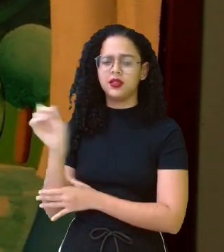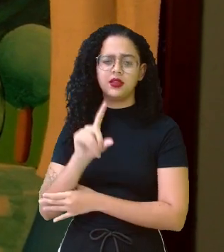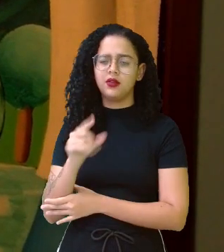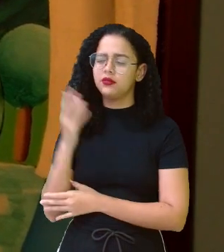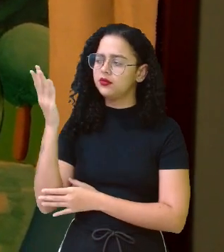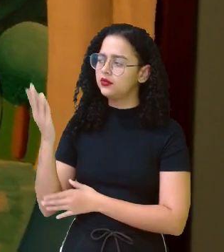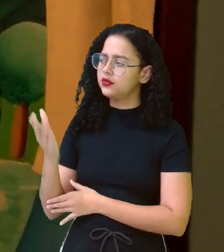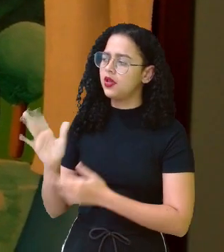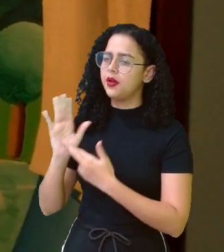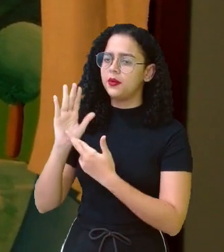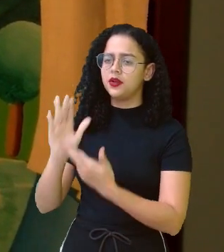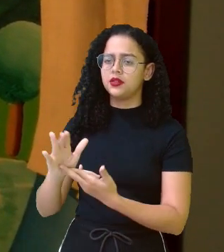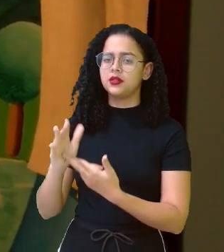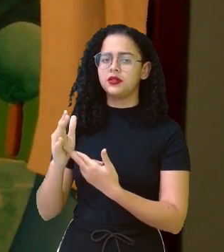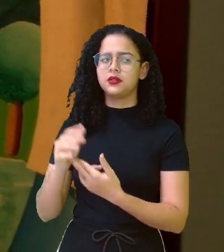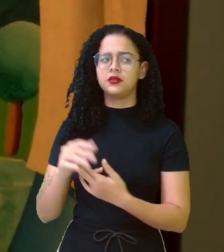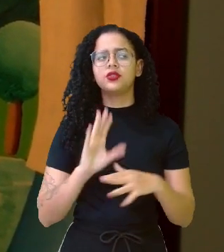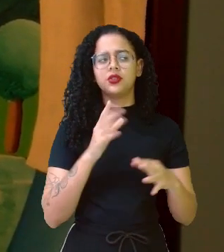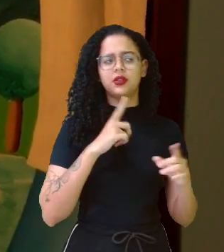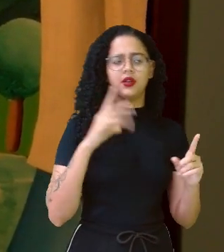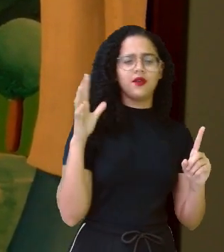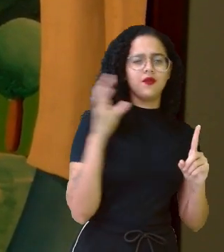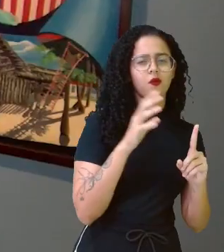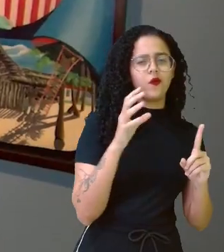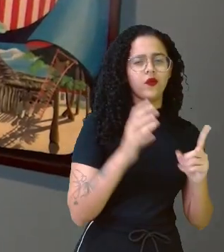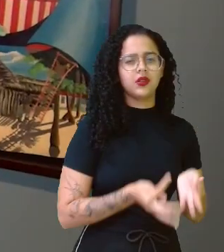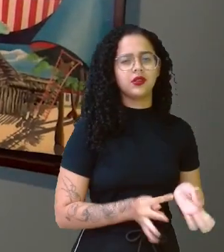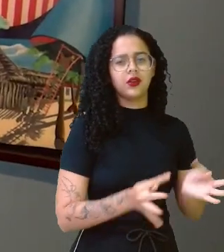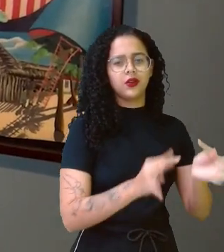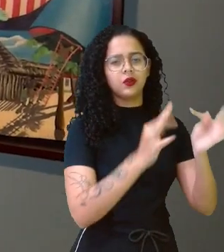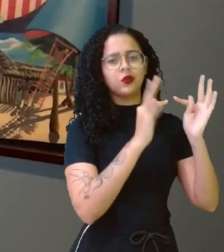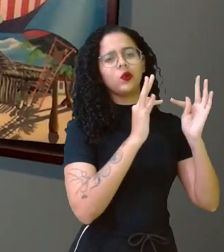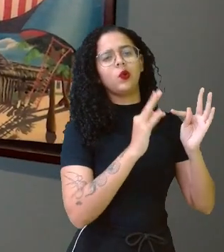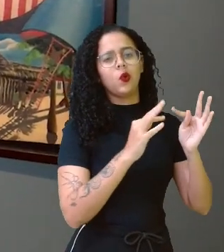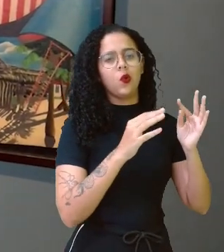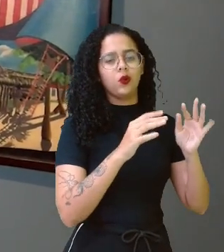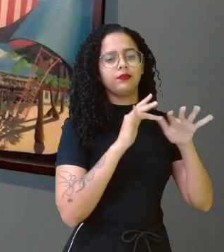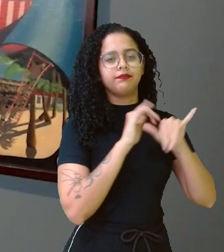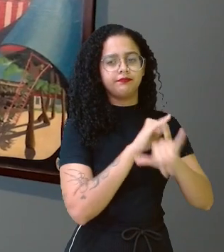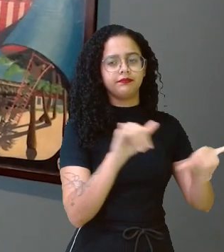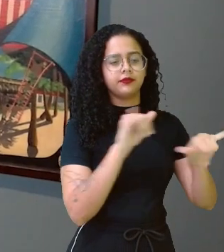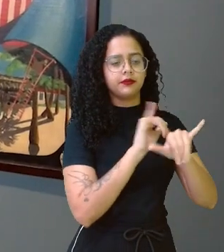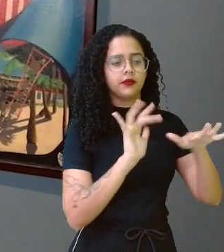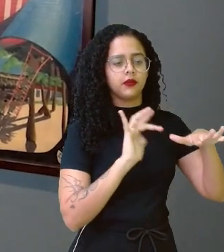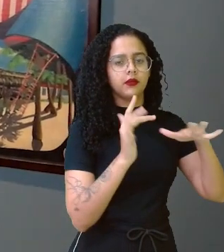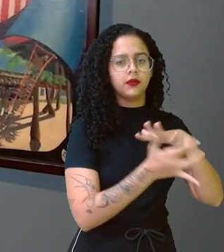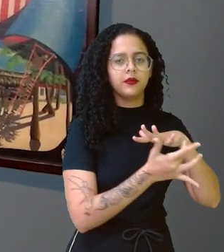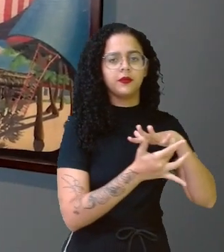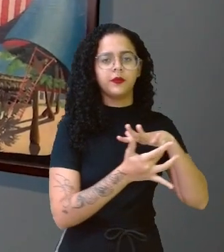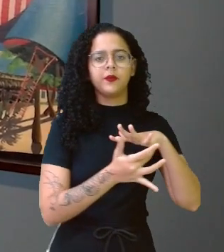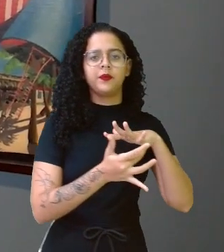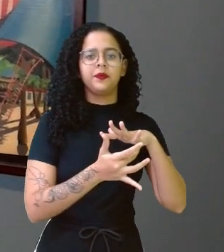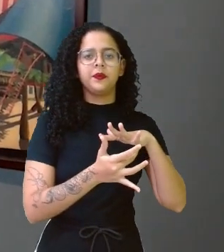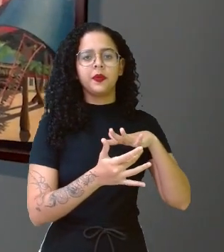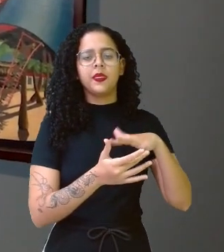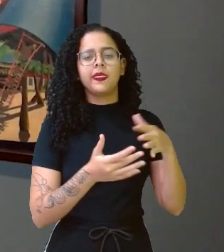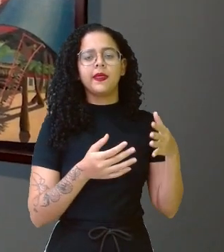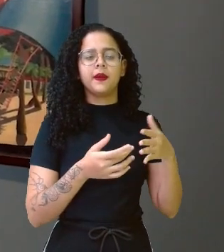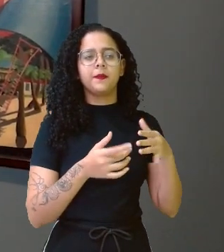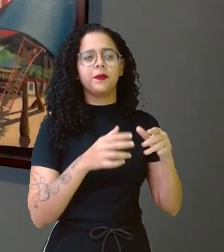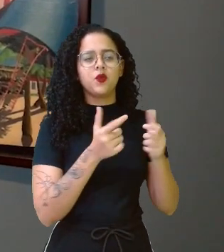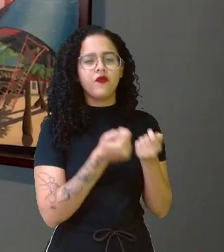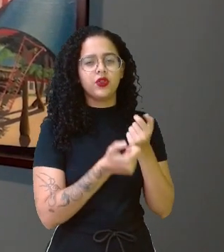uma representação. Já vem uma influência, né, da tecnologia, né, das mídias, do cinema, da televisão. Exatamente. Né, Perfeito. do